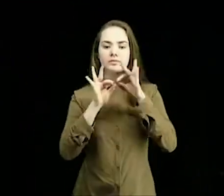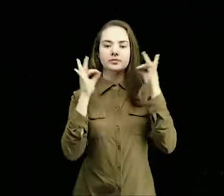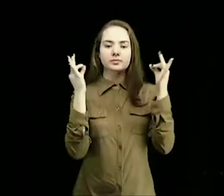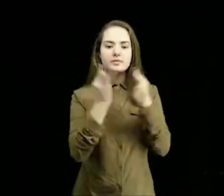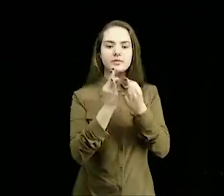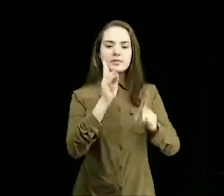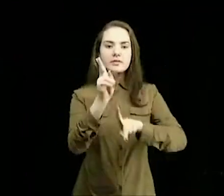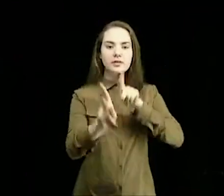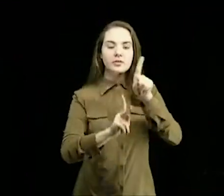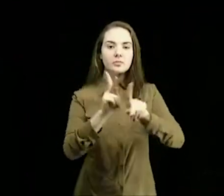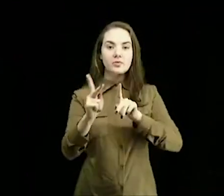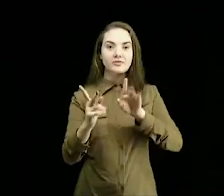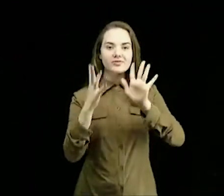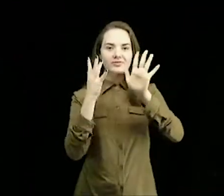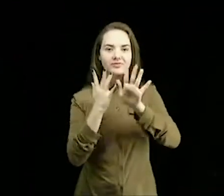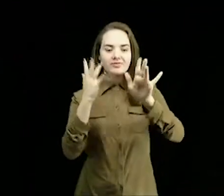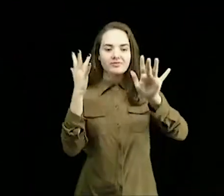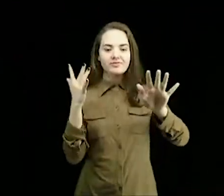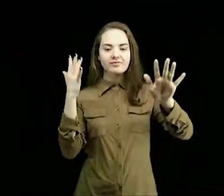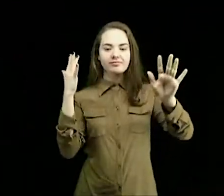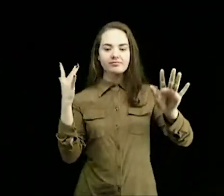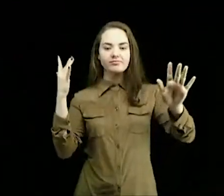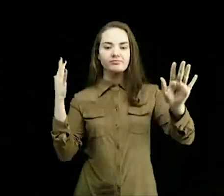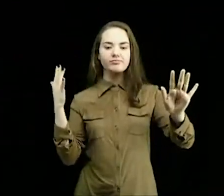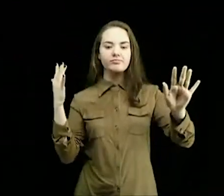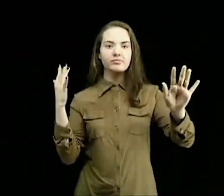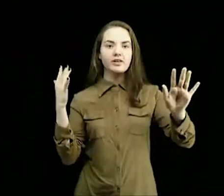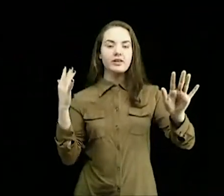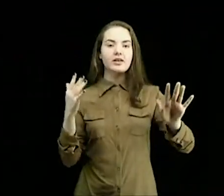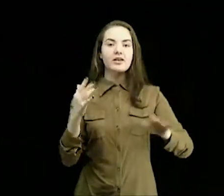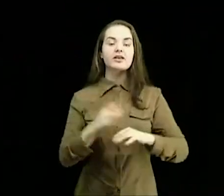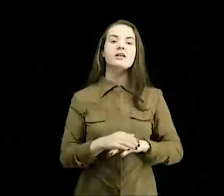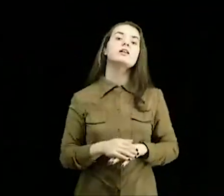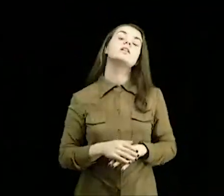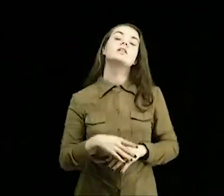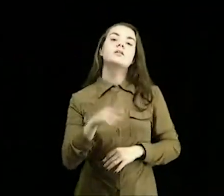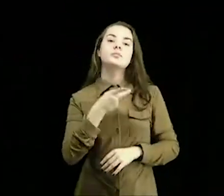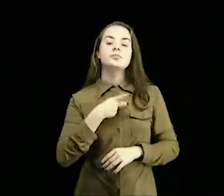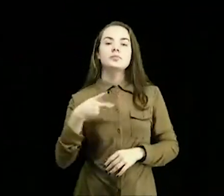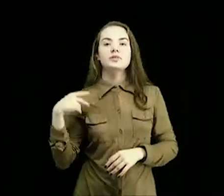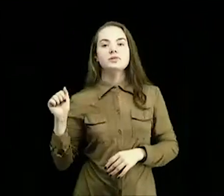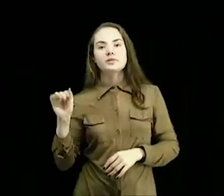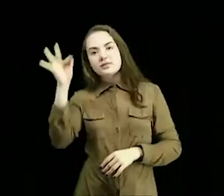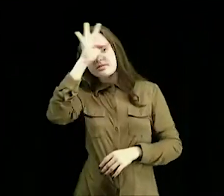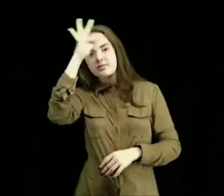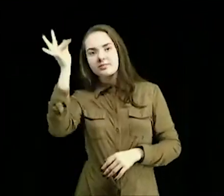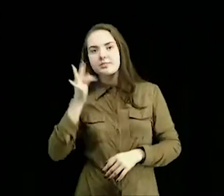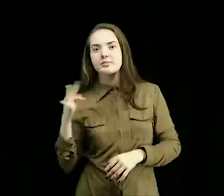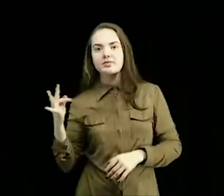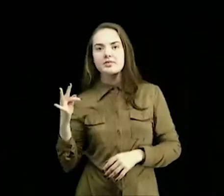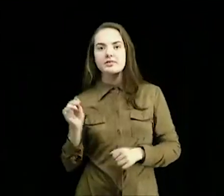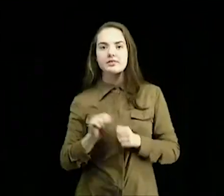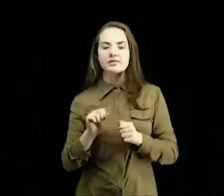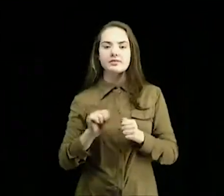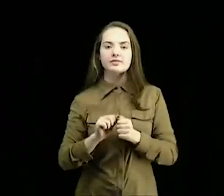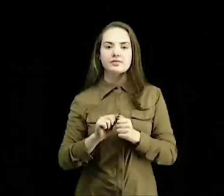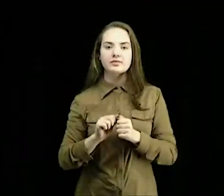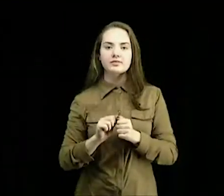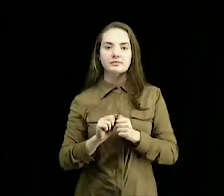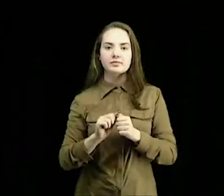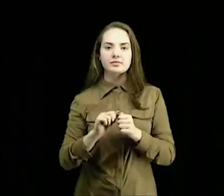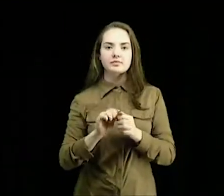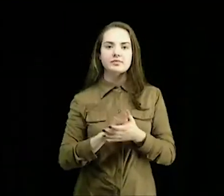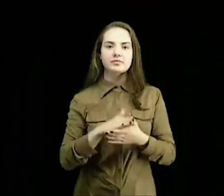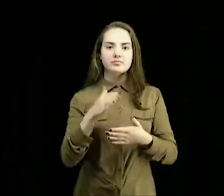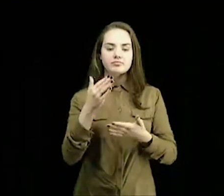povo entra na fila, né? E a pastora Fabiola que está organizando a agenda da gente. Então, os dias que não tem culto, eu vou em célula, eu vou visitar.